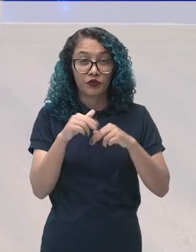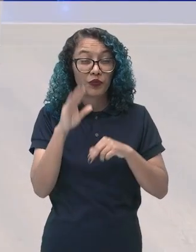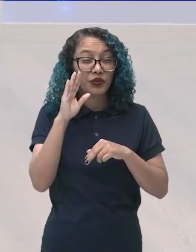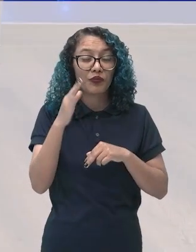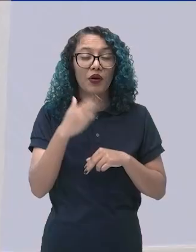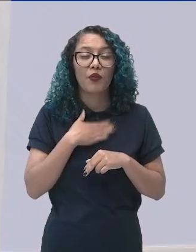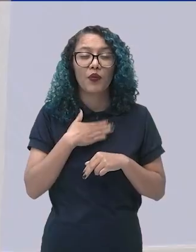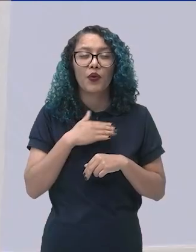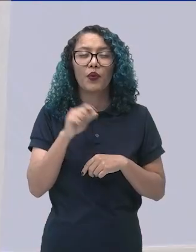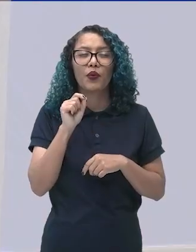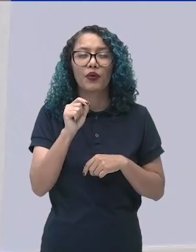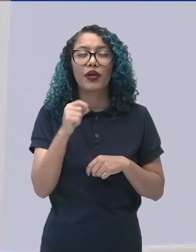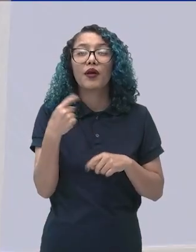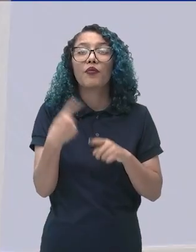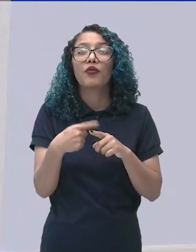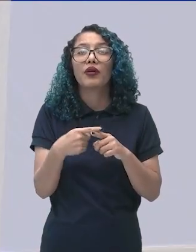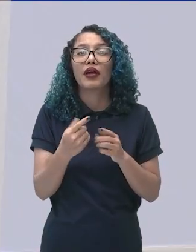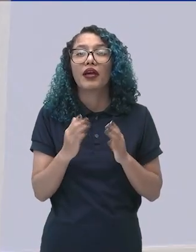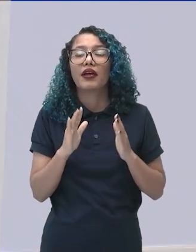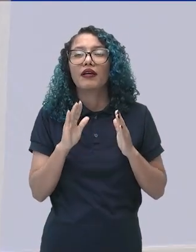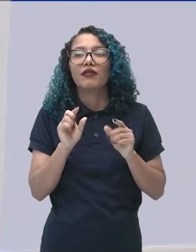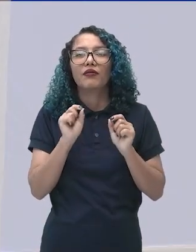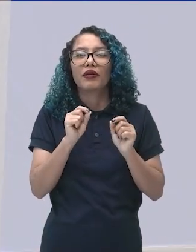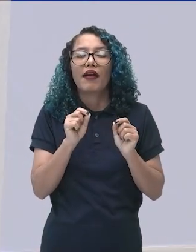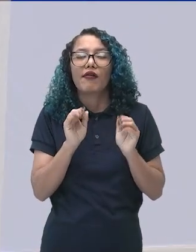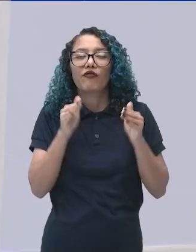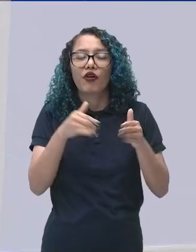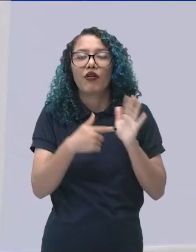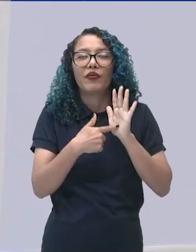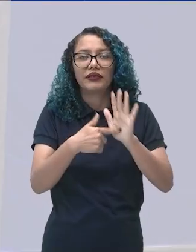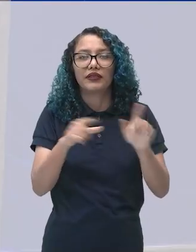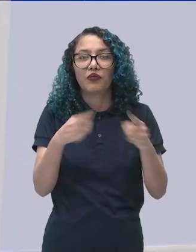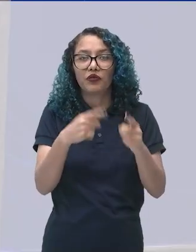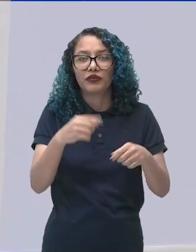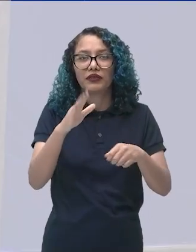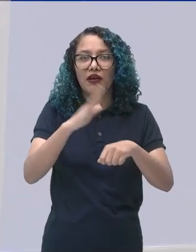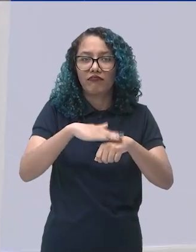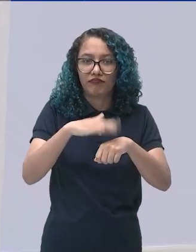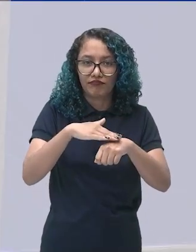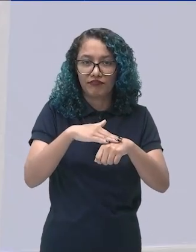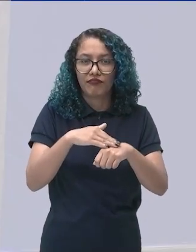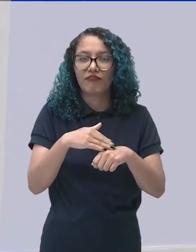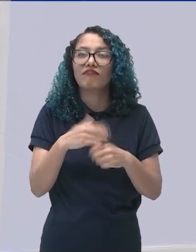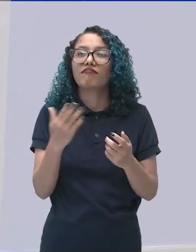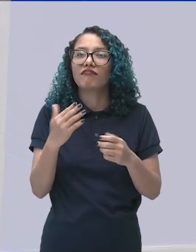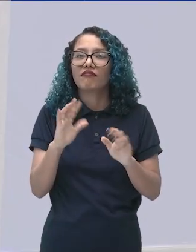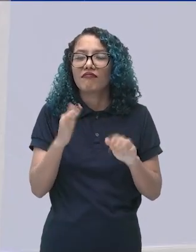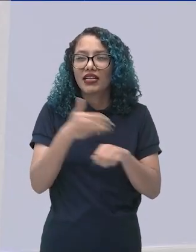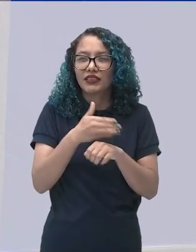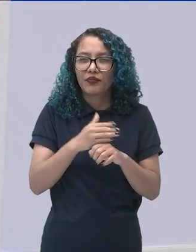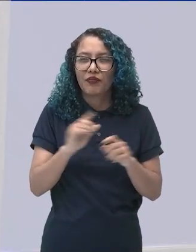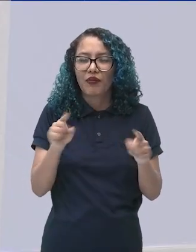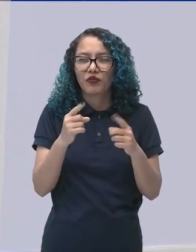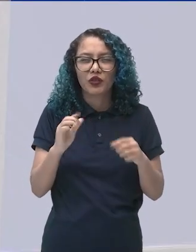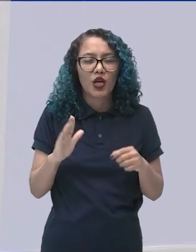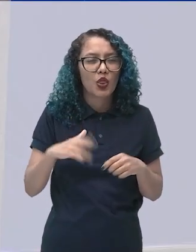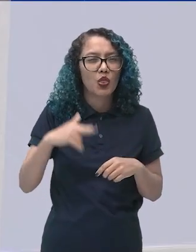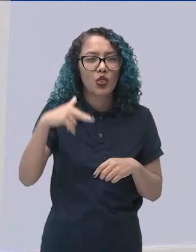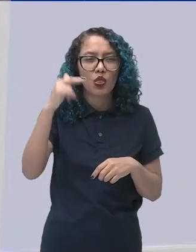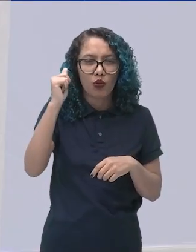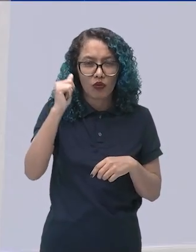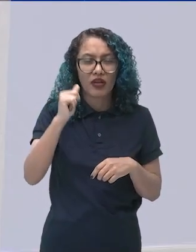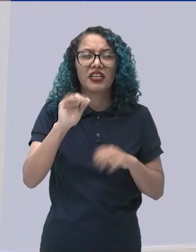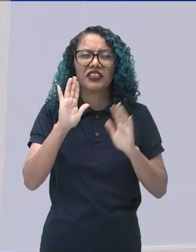se tratar de música autoral. Eu nunca havia participado de um concurso de música, apesar de ser muito envolvida com a música